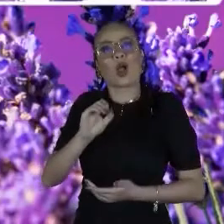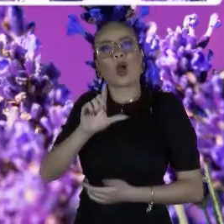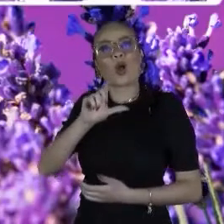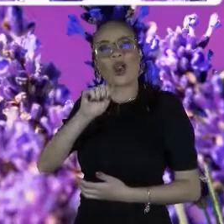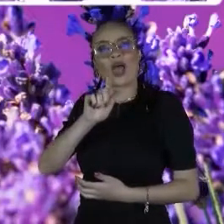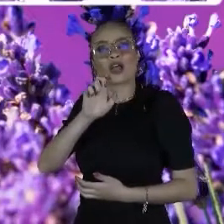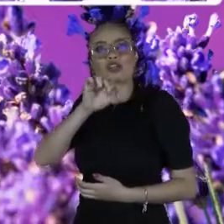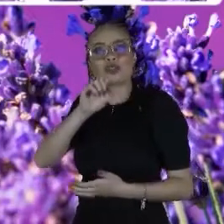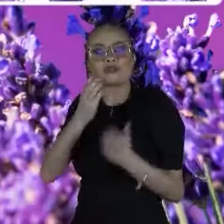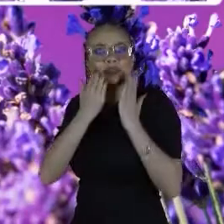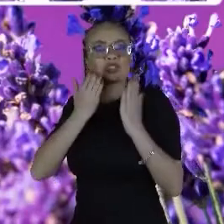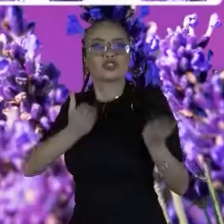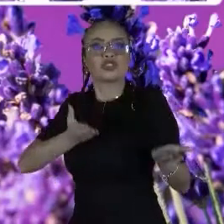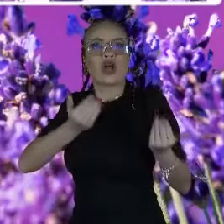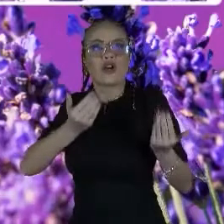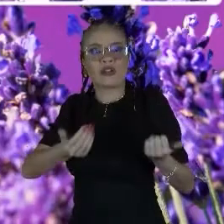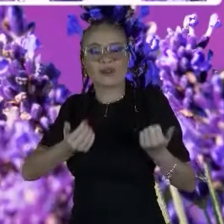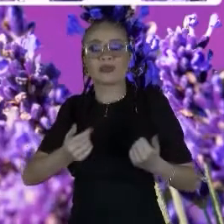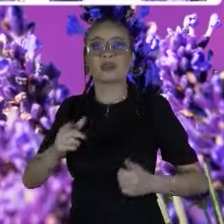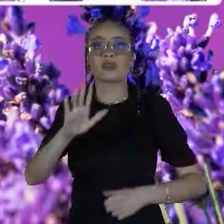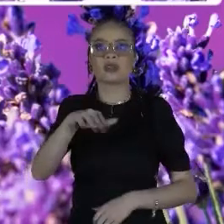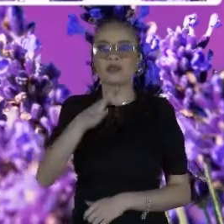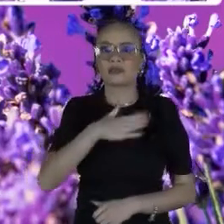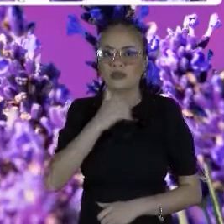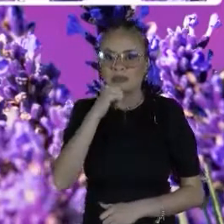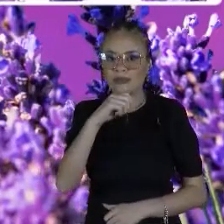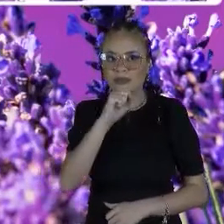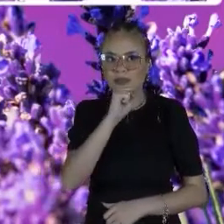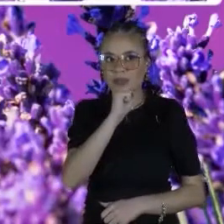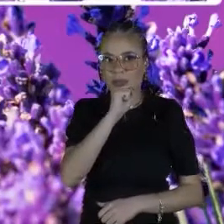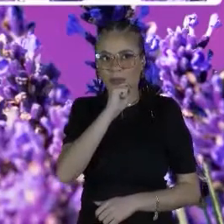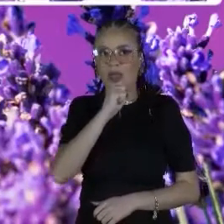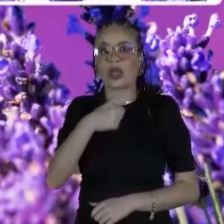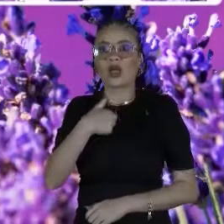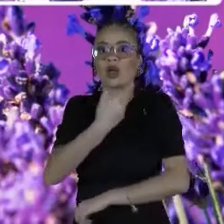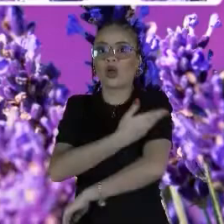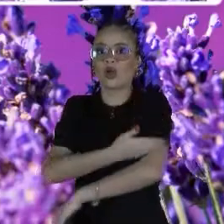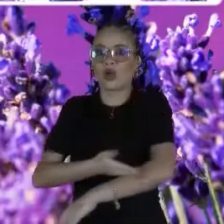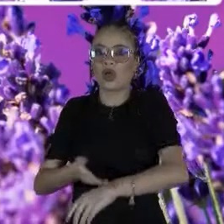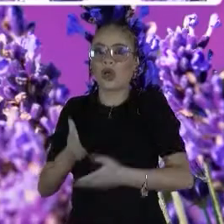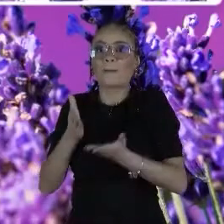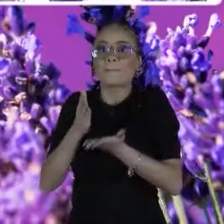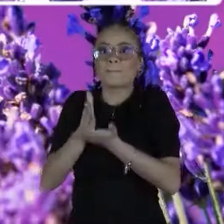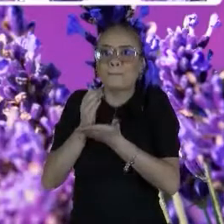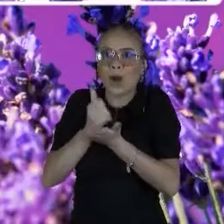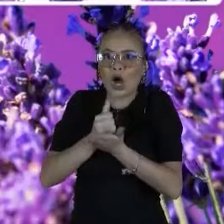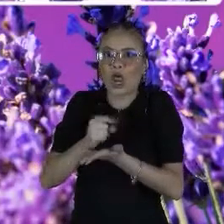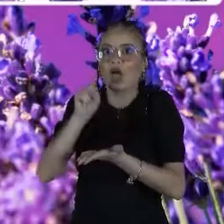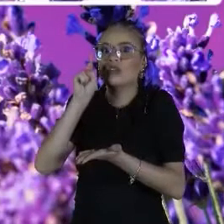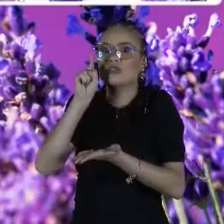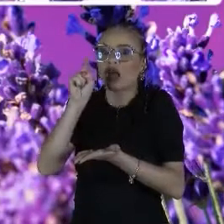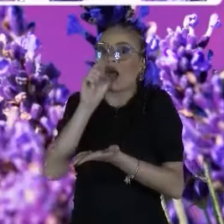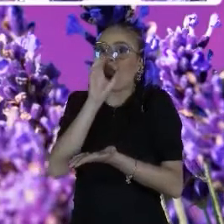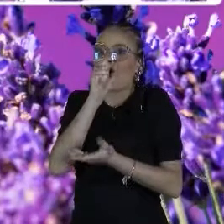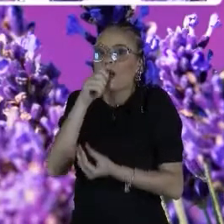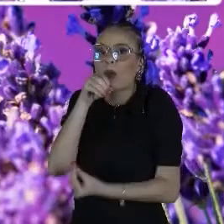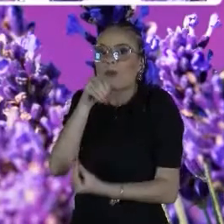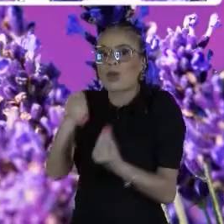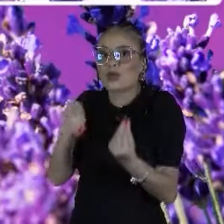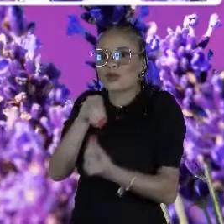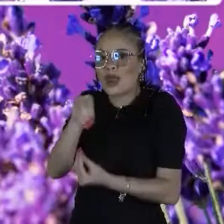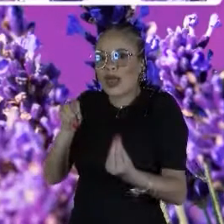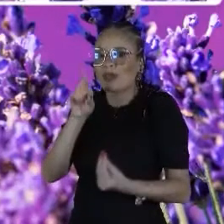é um óleo que você pode saborizar minha mãe por exemplo Gente ela faz um bolo de lavanda com laranja